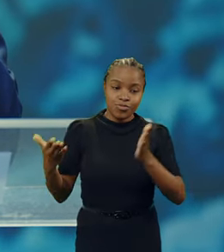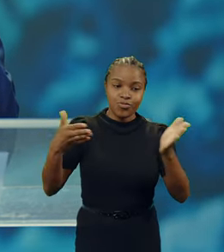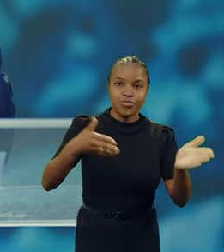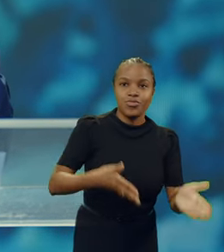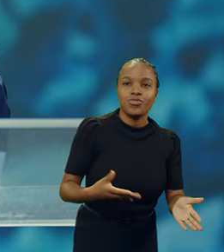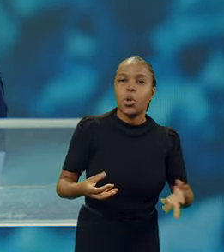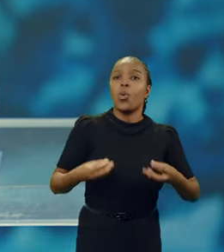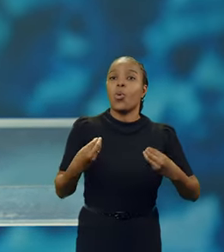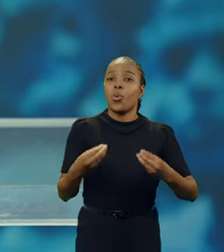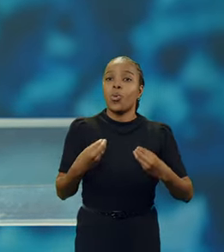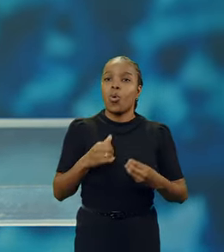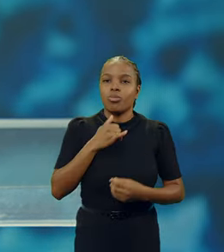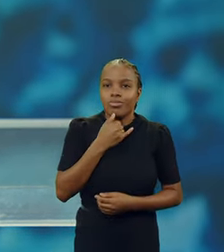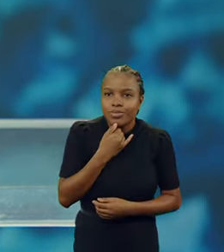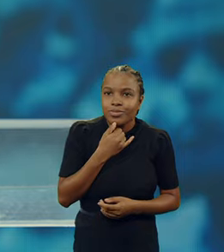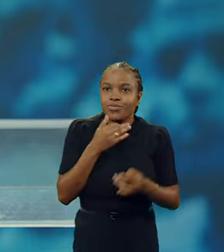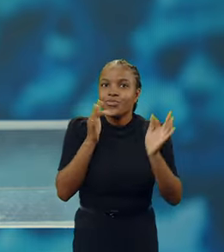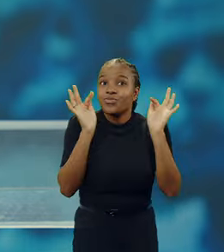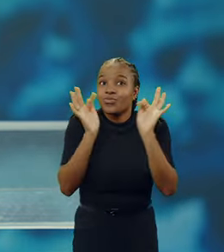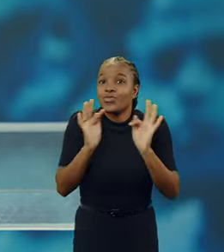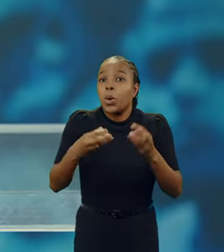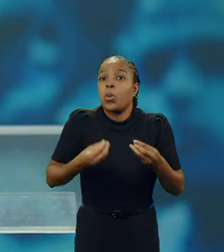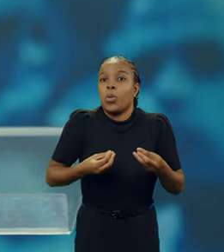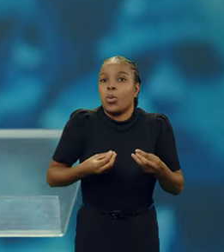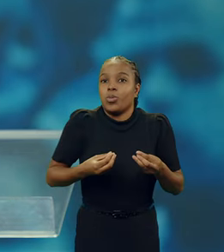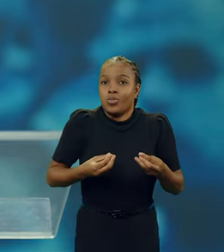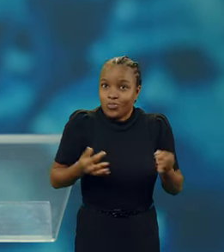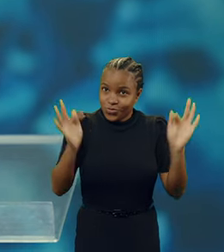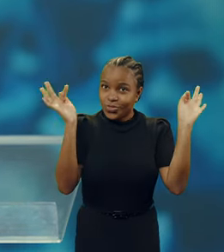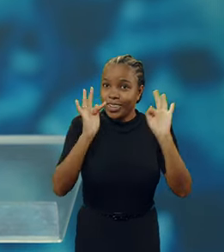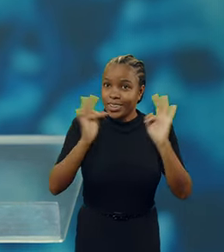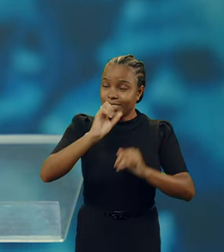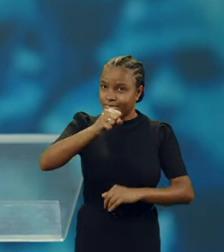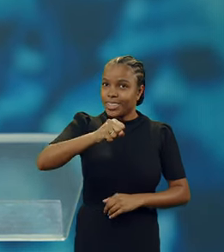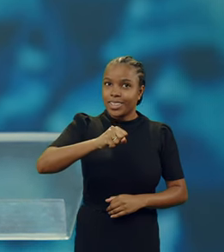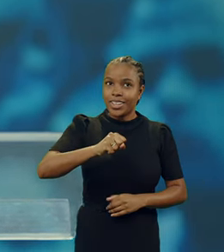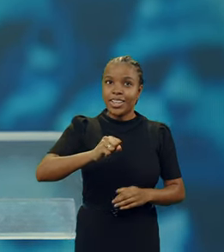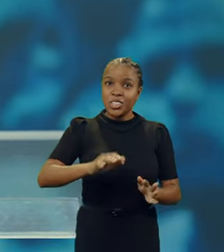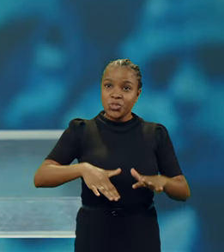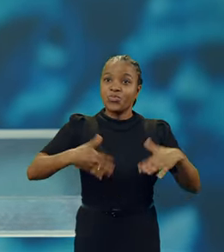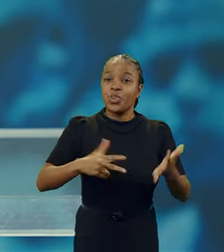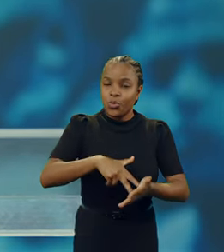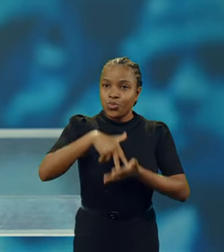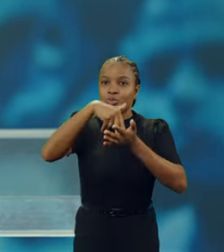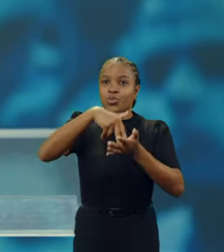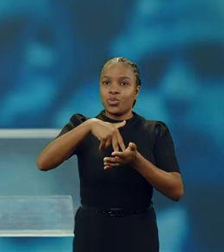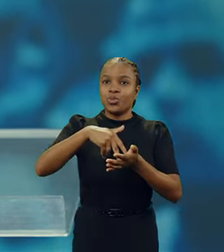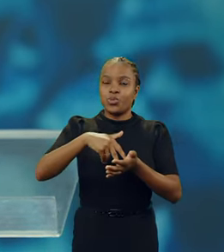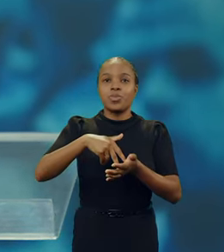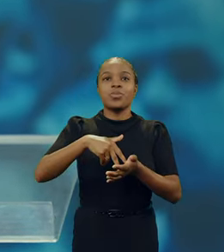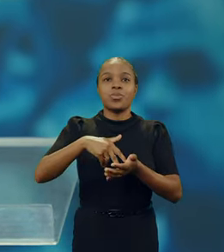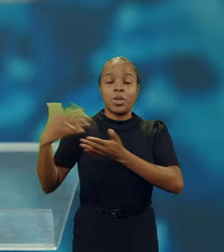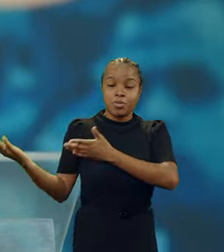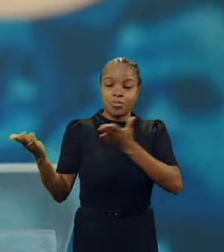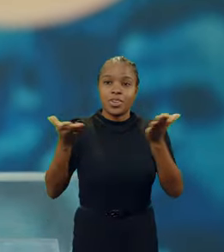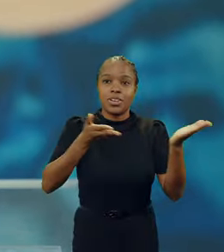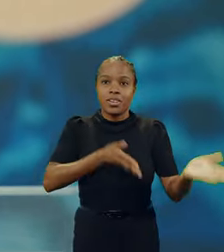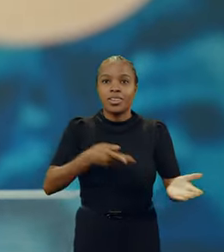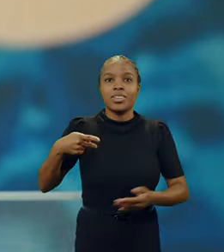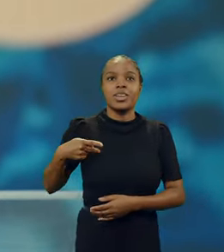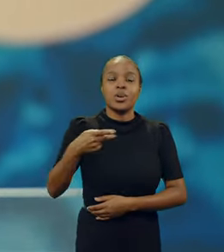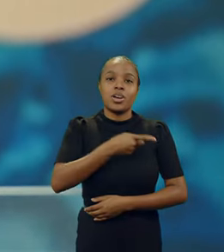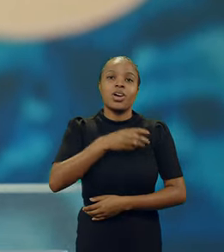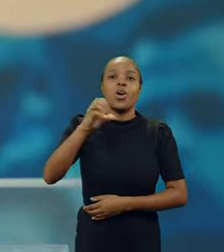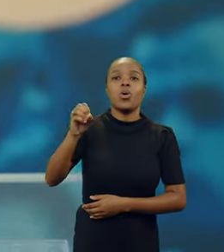com alegria? Então, de pé mais uma vez, nós honramos ao Senhor e ele também nos honra, amém? Vamos receber o pastor